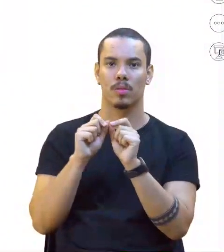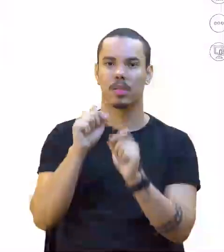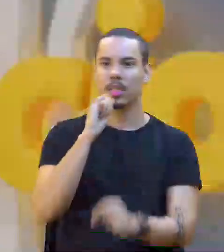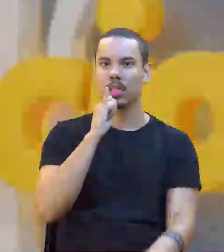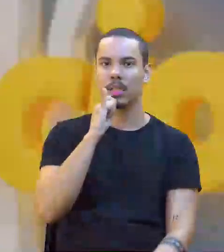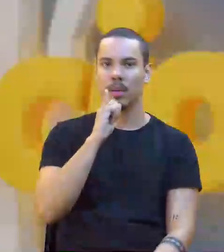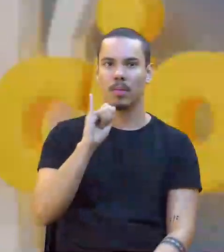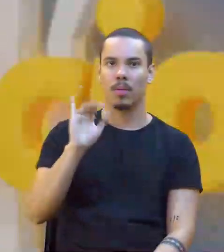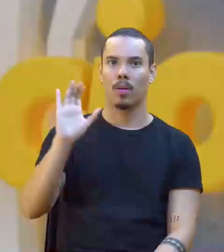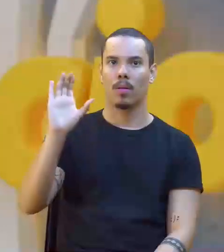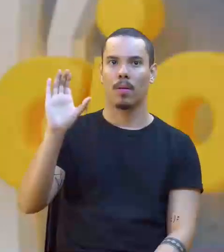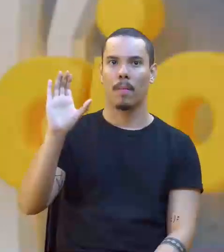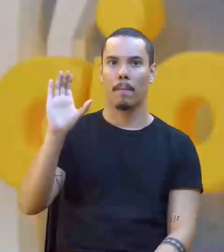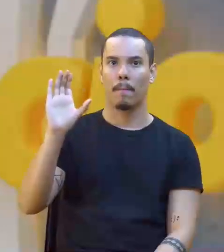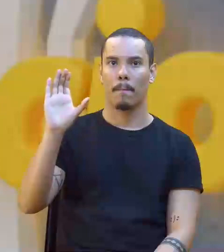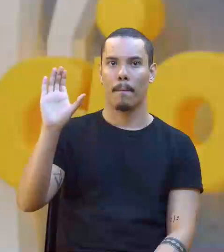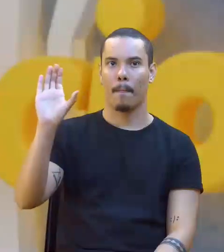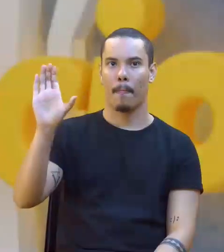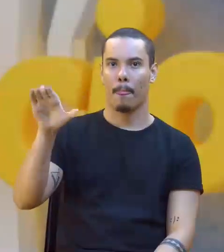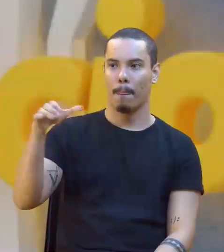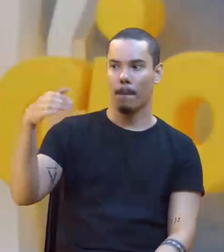selfie.